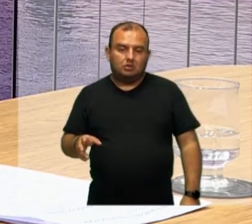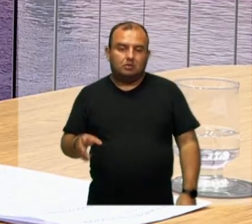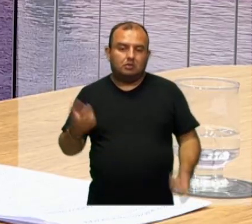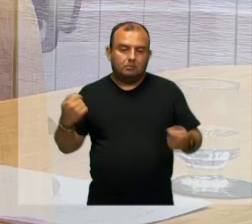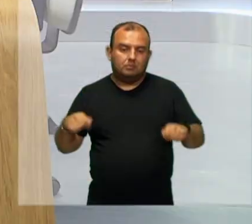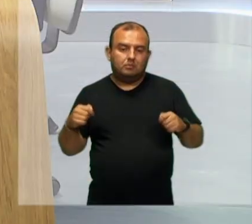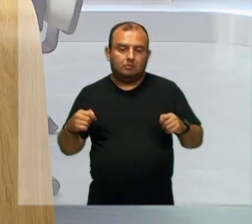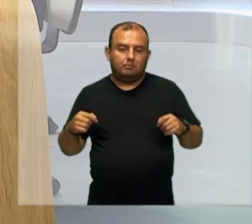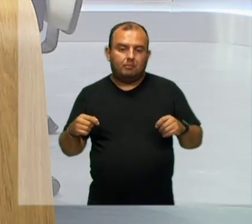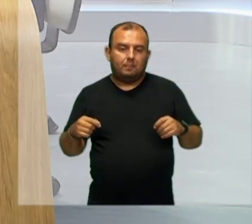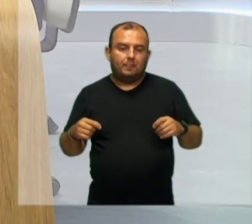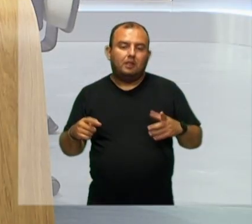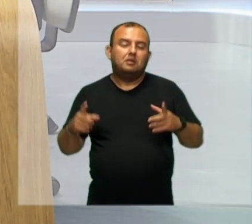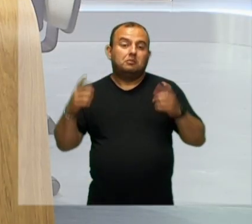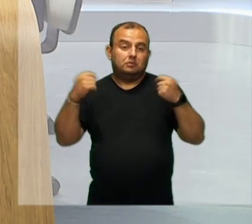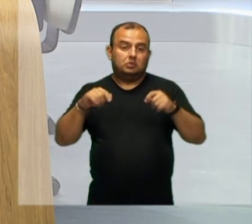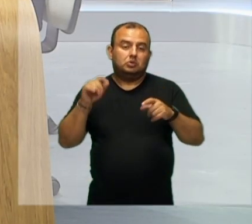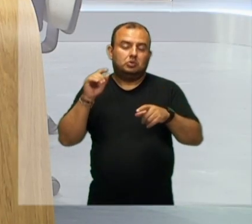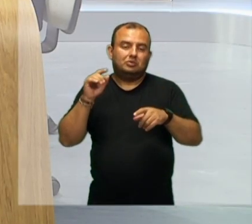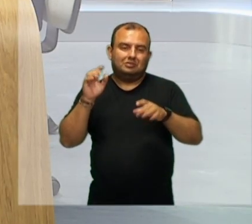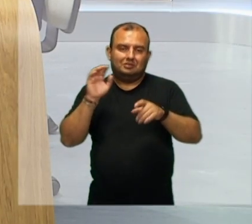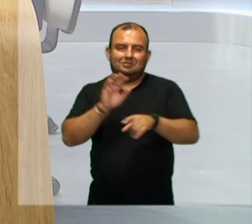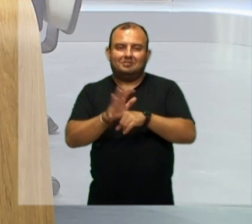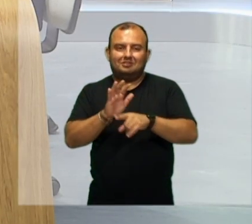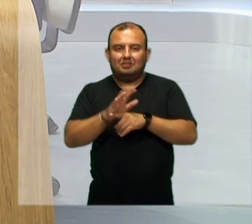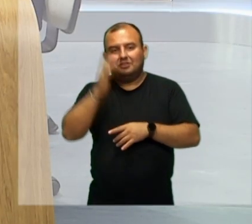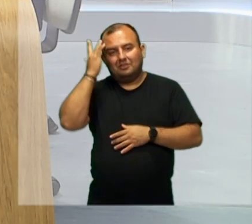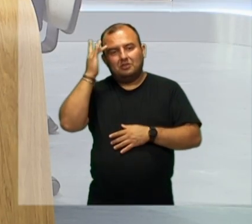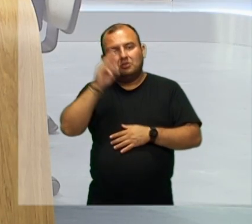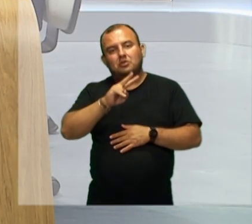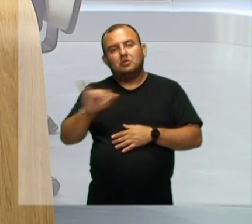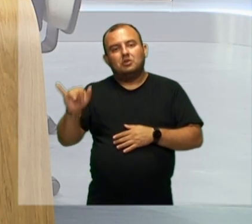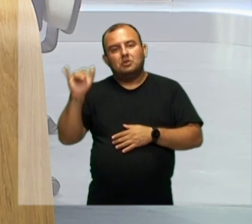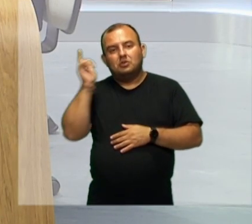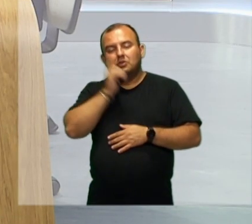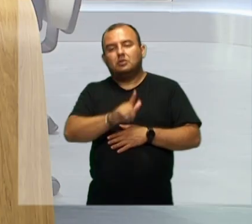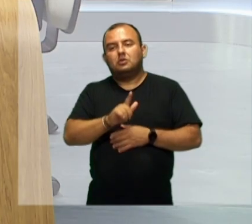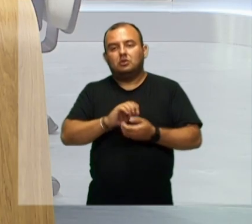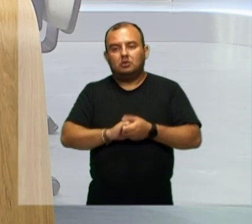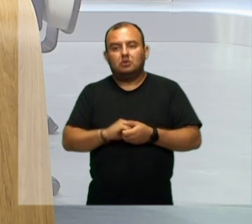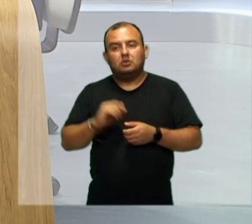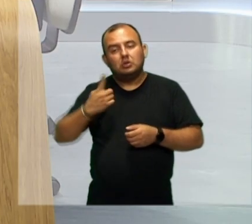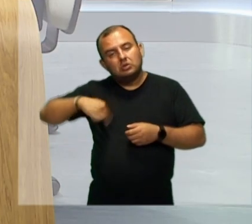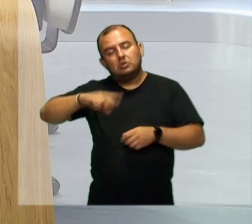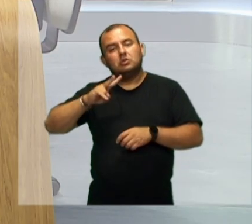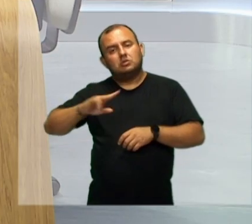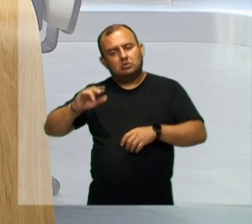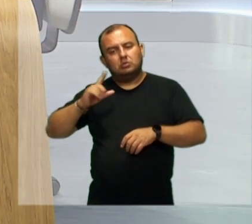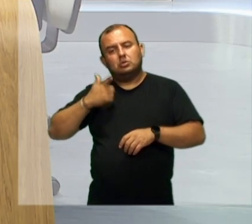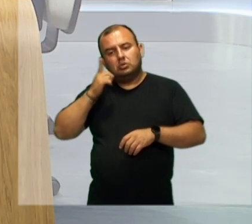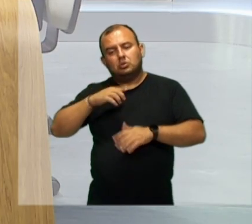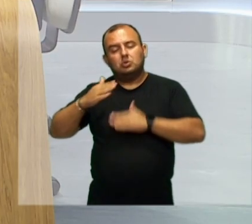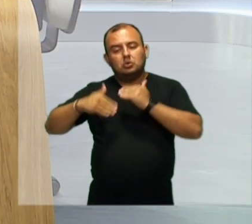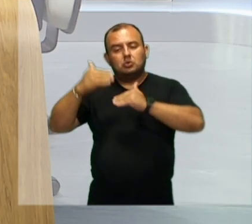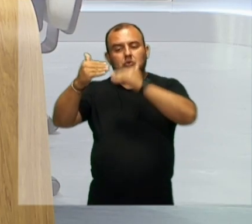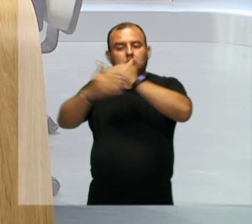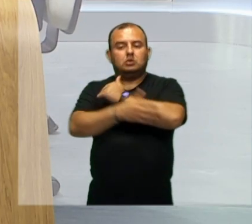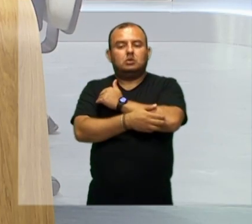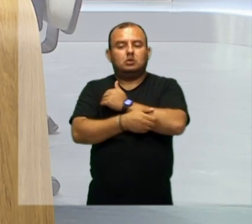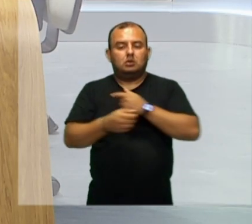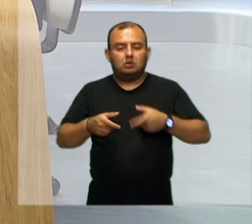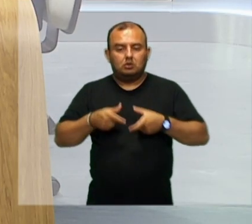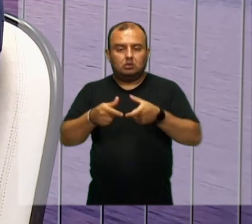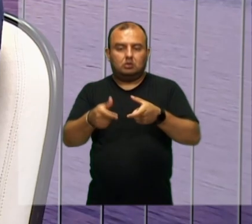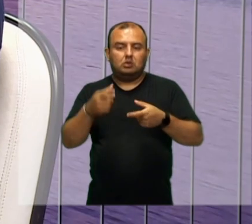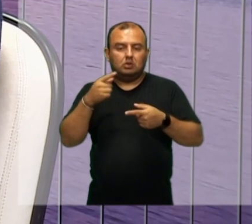a janela é muito pequenininha, mas eu acho que você vai conseguir esses índices. A gente está evoluindo, né? Esse ano, essa medalha aqui, ela